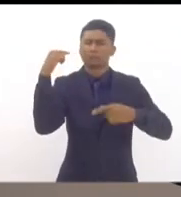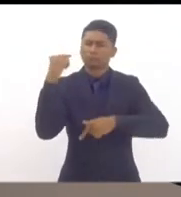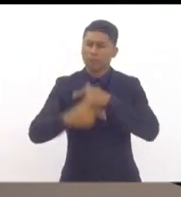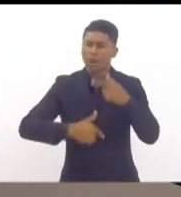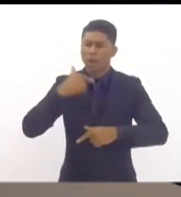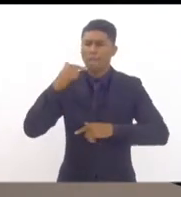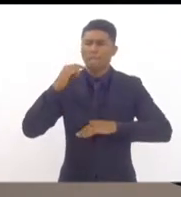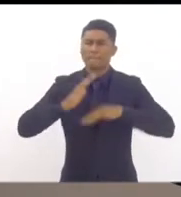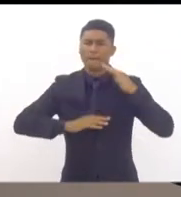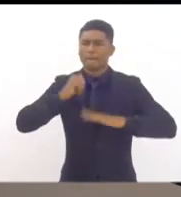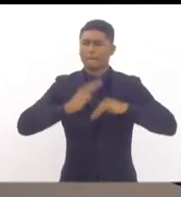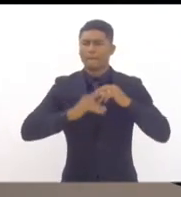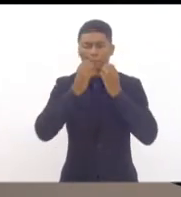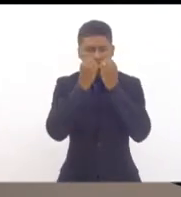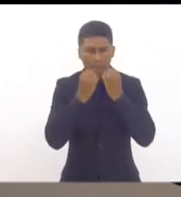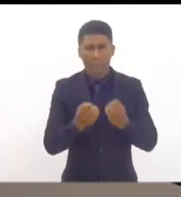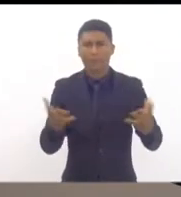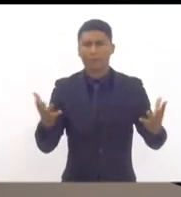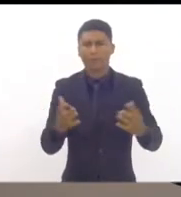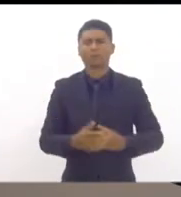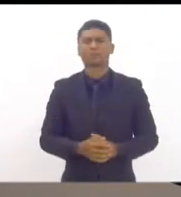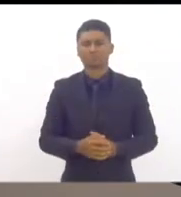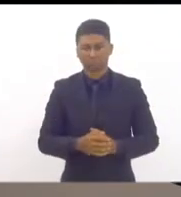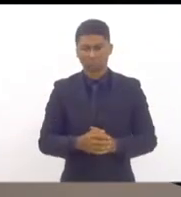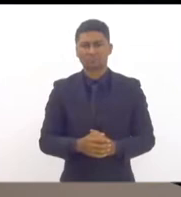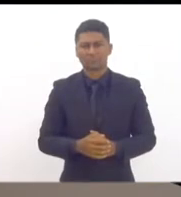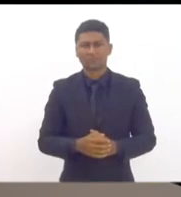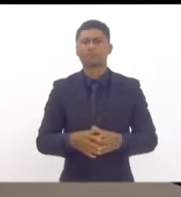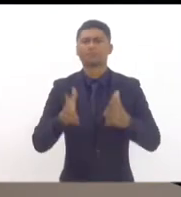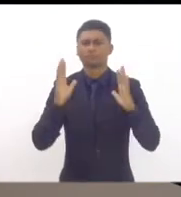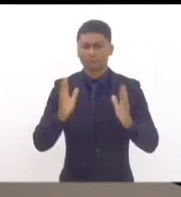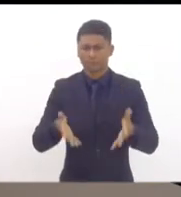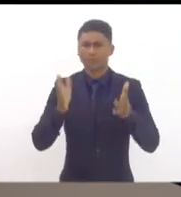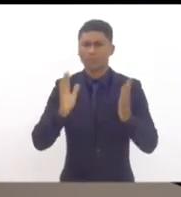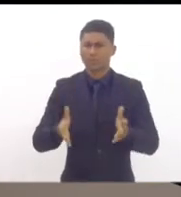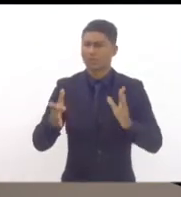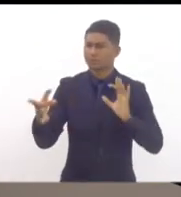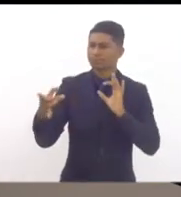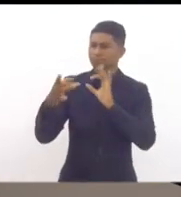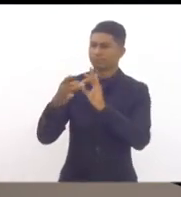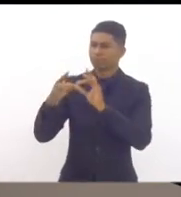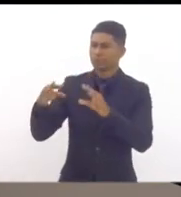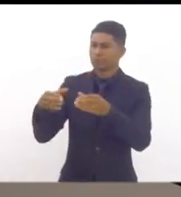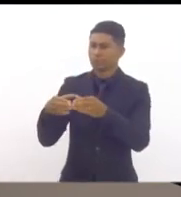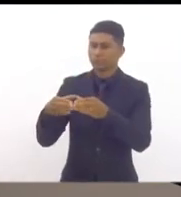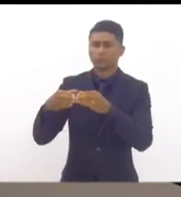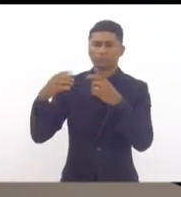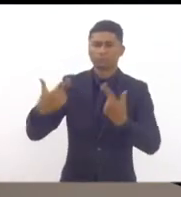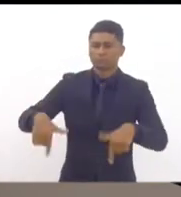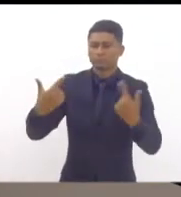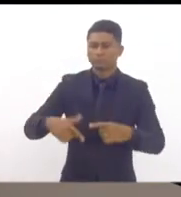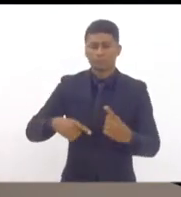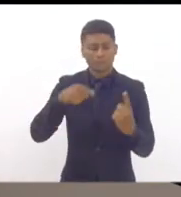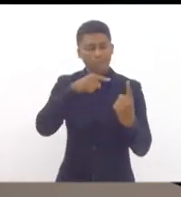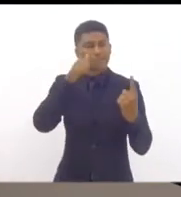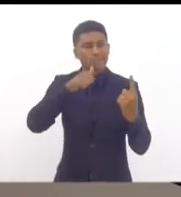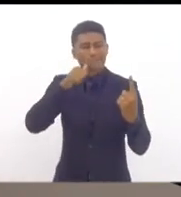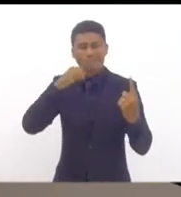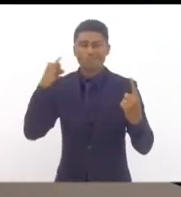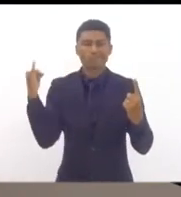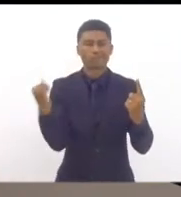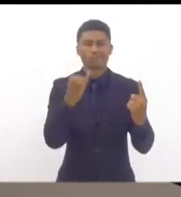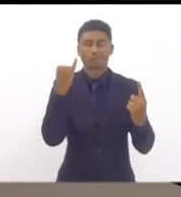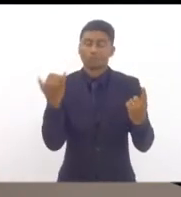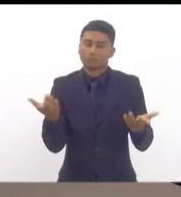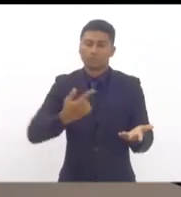mecanismo. A gente tem algumas atuações em conjunto com o mecanismo e a Natália tem sido importante nessas atuações. Então, a gente vota